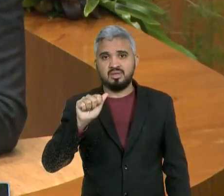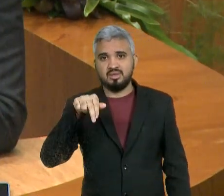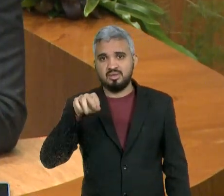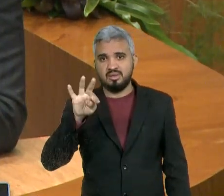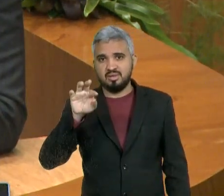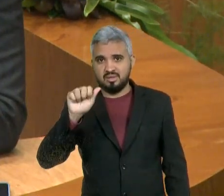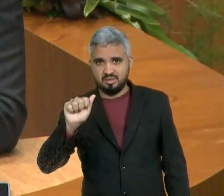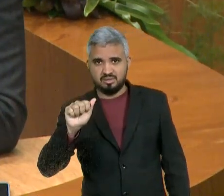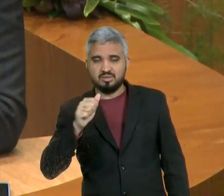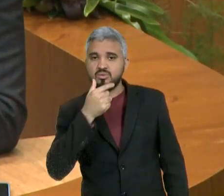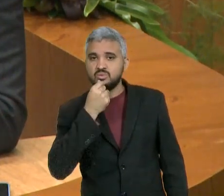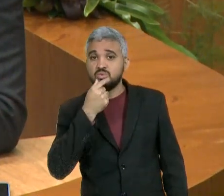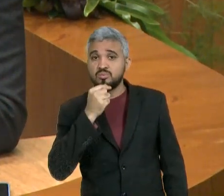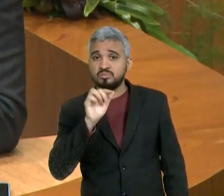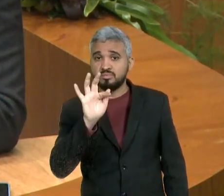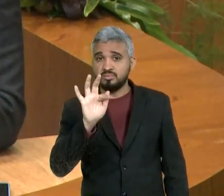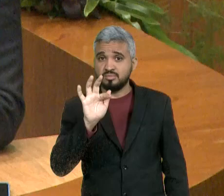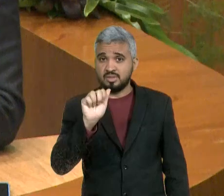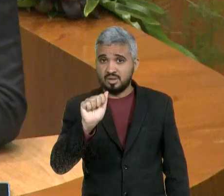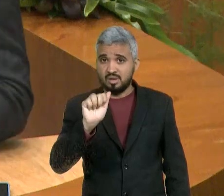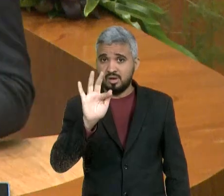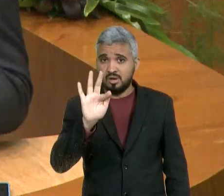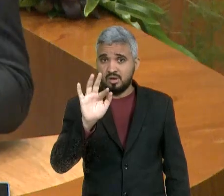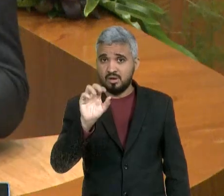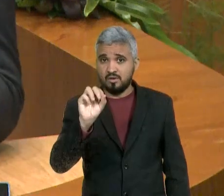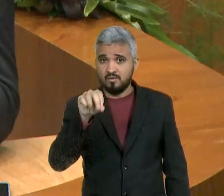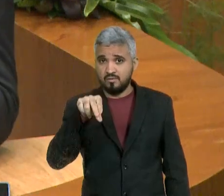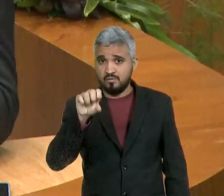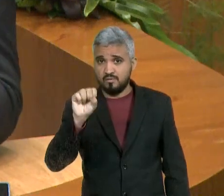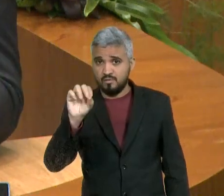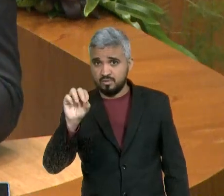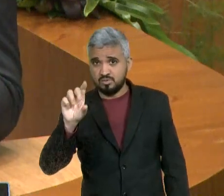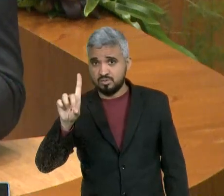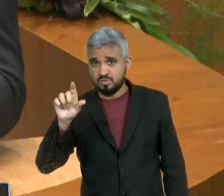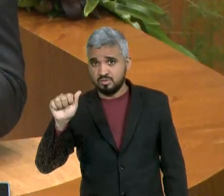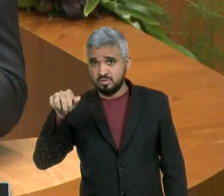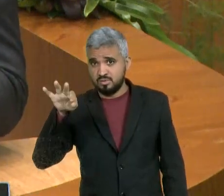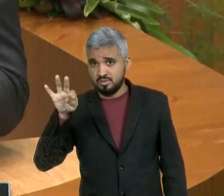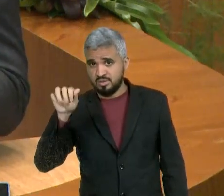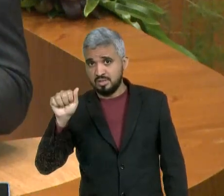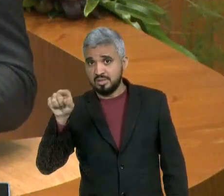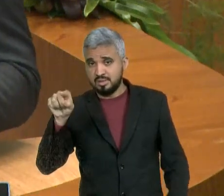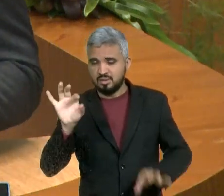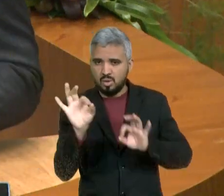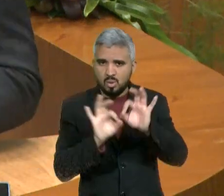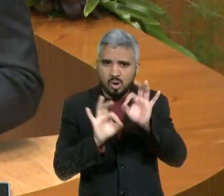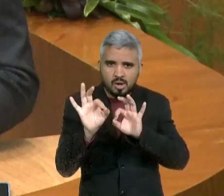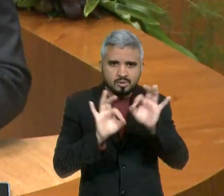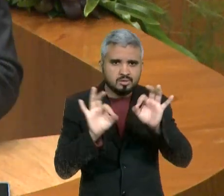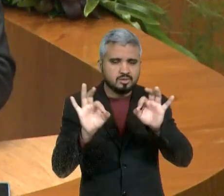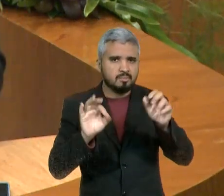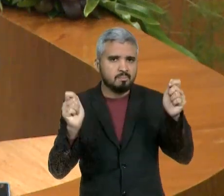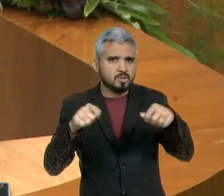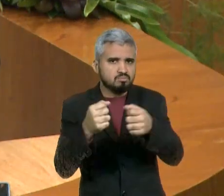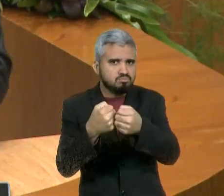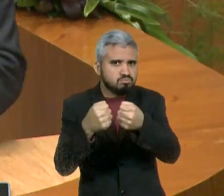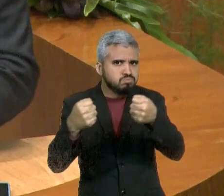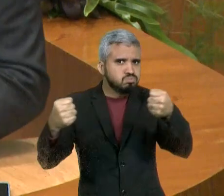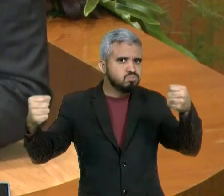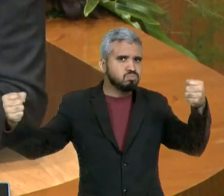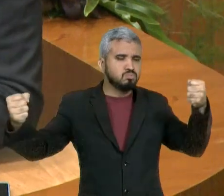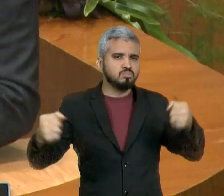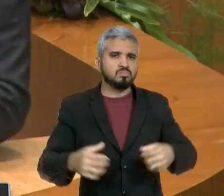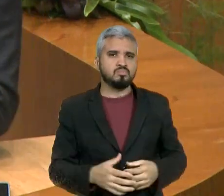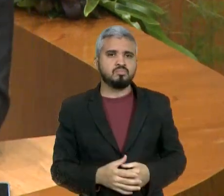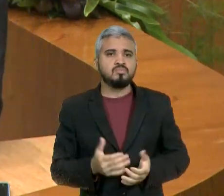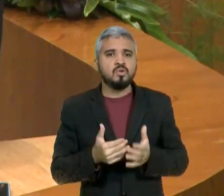Danda, ele está organizando para que seja o maior evento de todos os tempos da exposição. Começa logo no sábado,